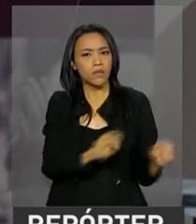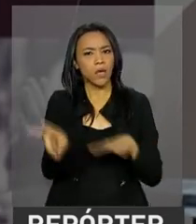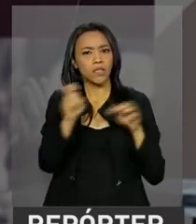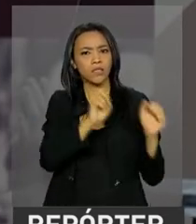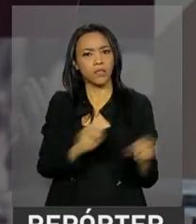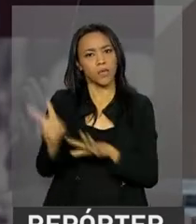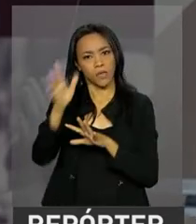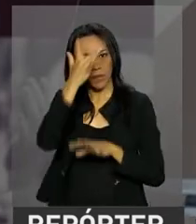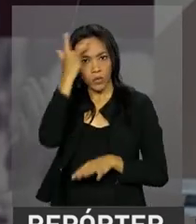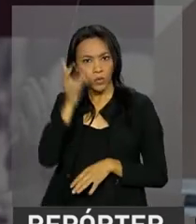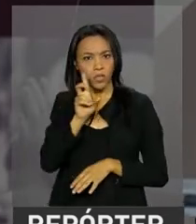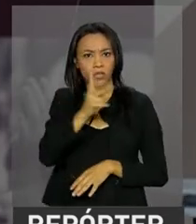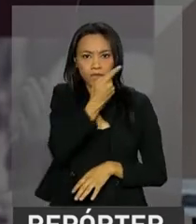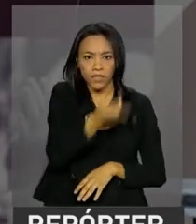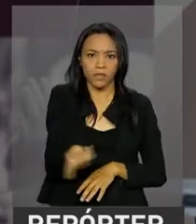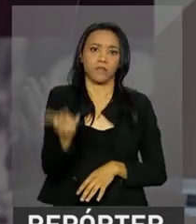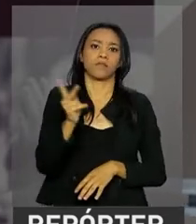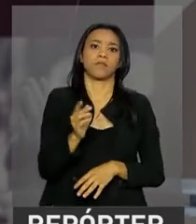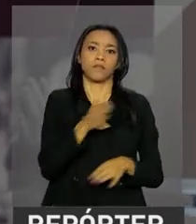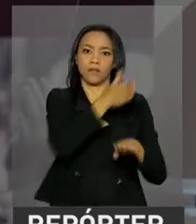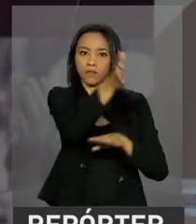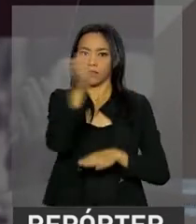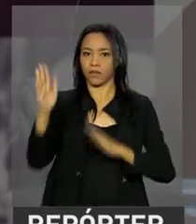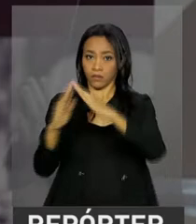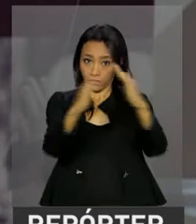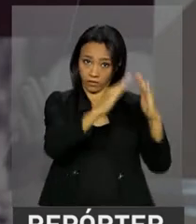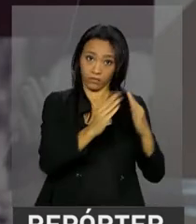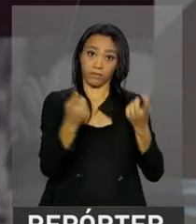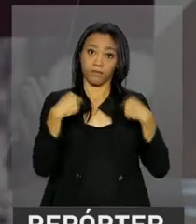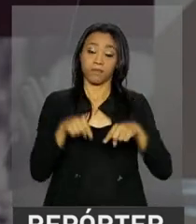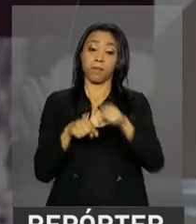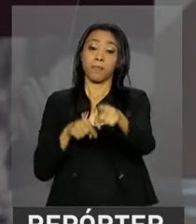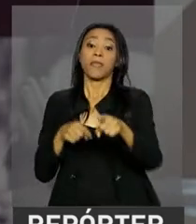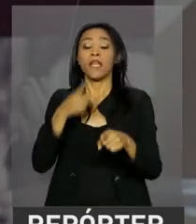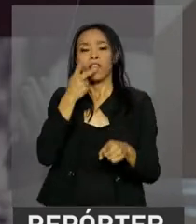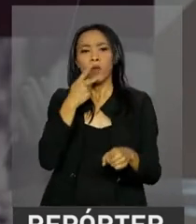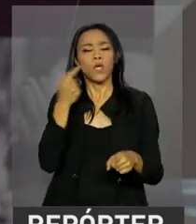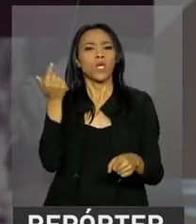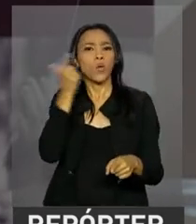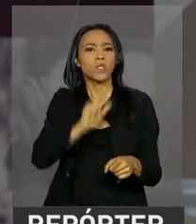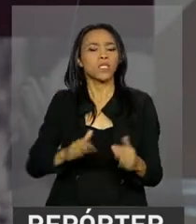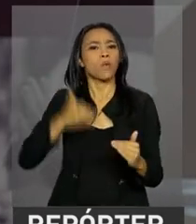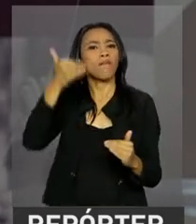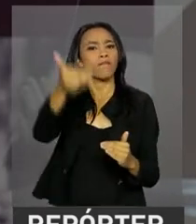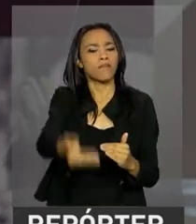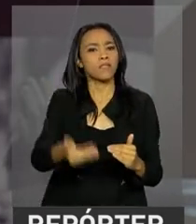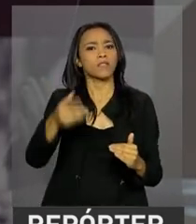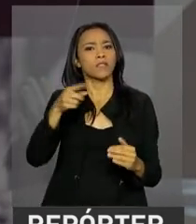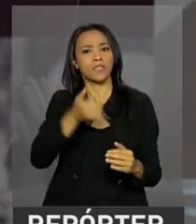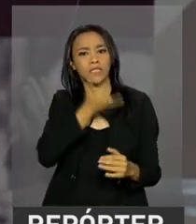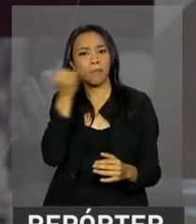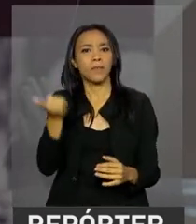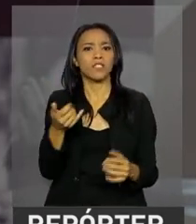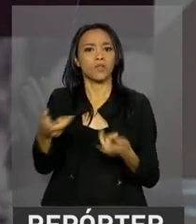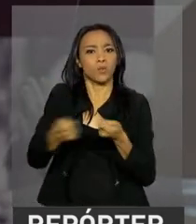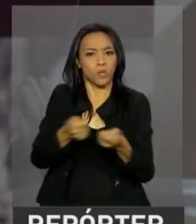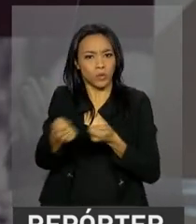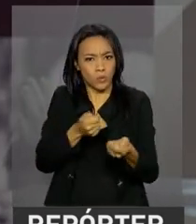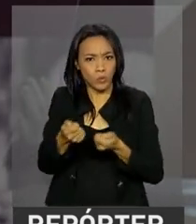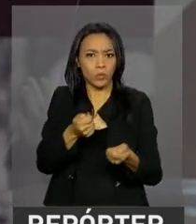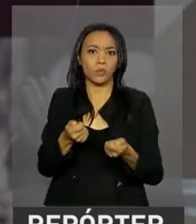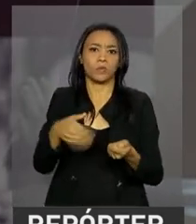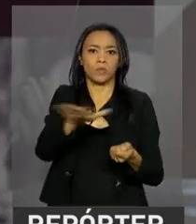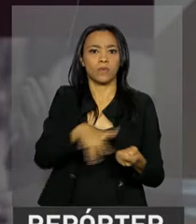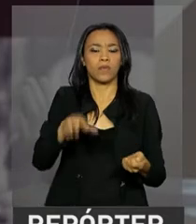visitadores segundo o presidente a manutenção e o avanço dessas críticas e independentes o ajuste fiscal eo crescimento econômico